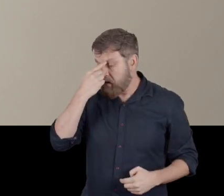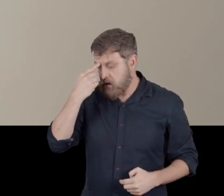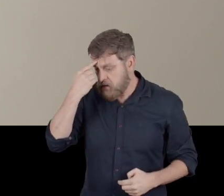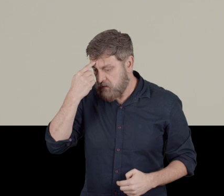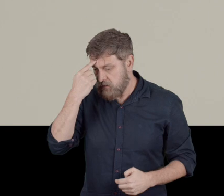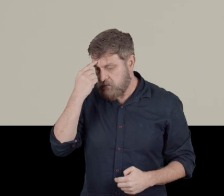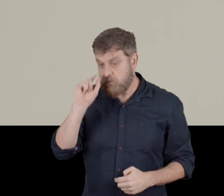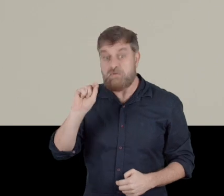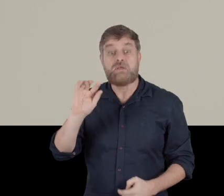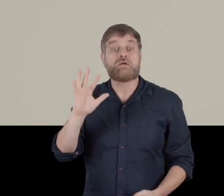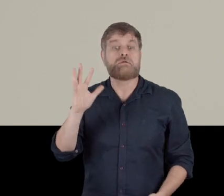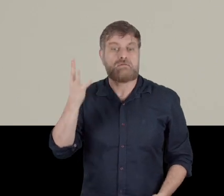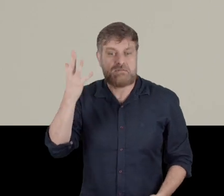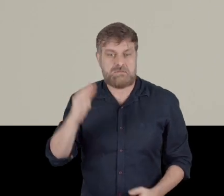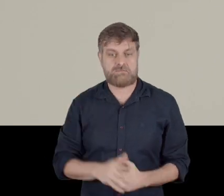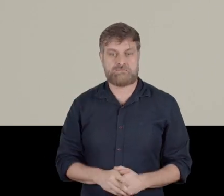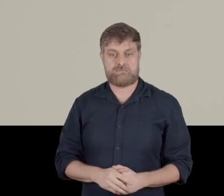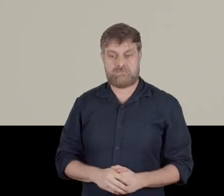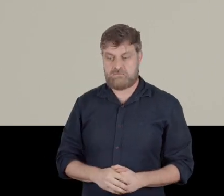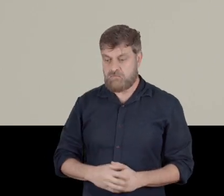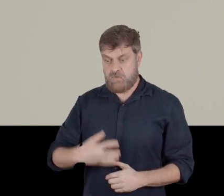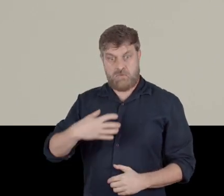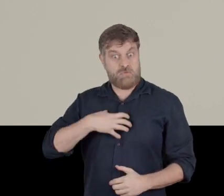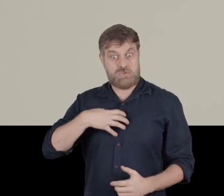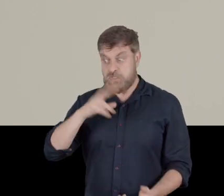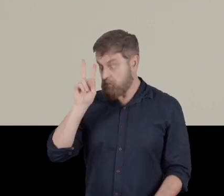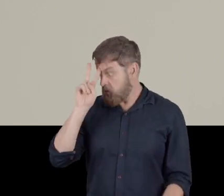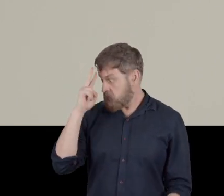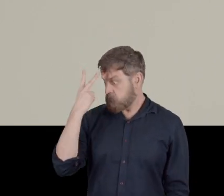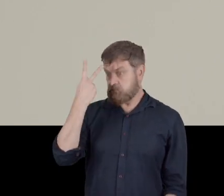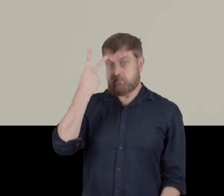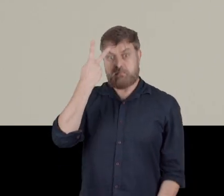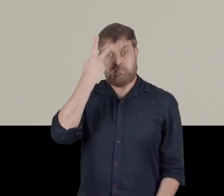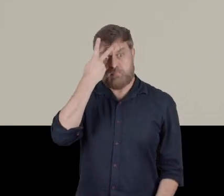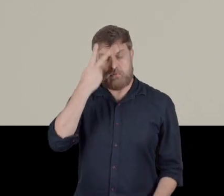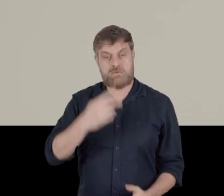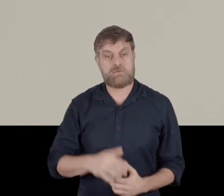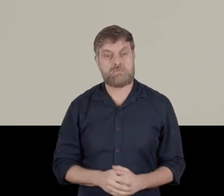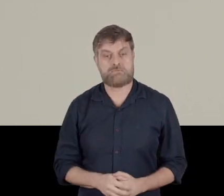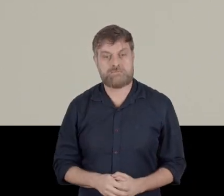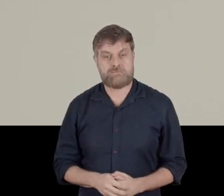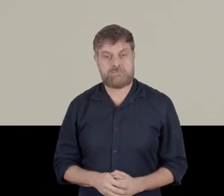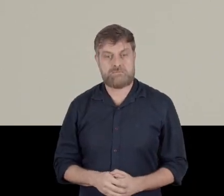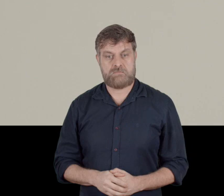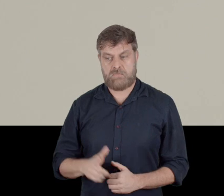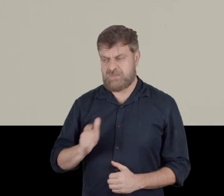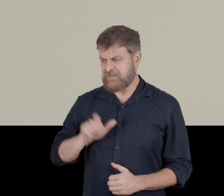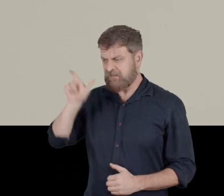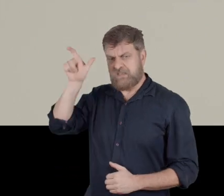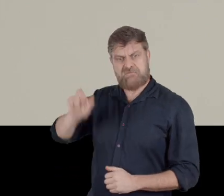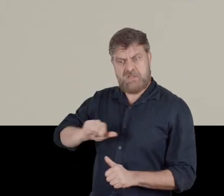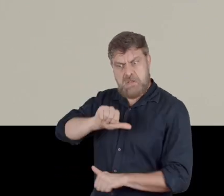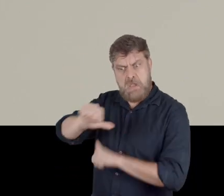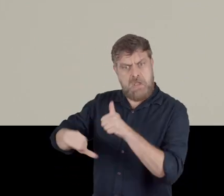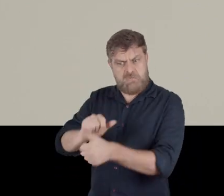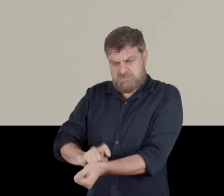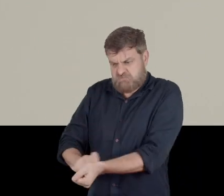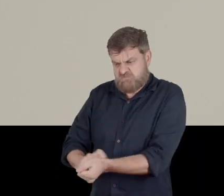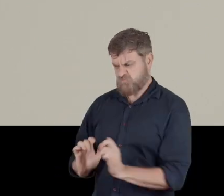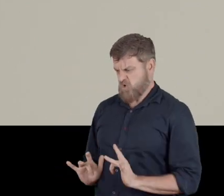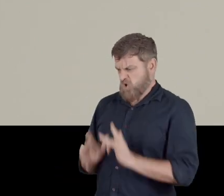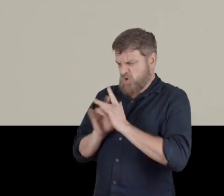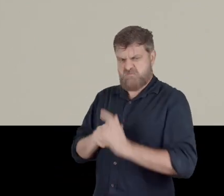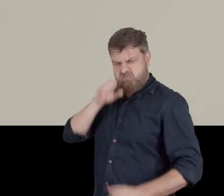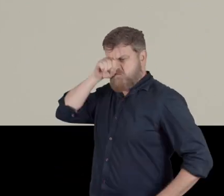cérebro. E o que, que aconteceu? Houve uma transformação enorme da personalidade dele. Ele passou a ser uma pessoa impulsiva, agressiva,